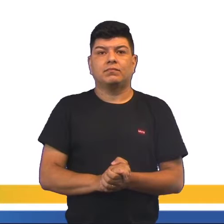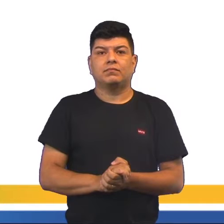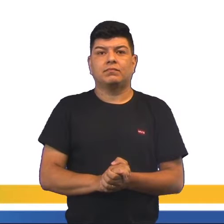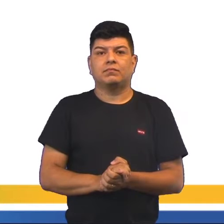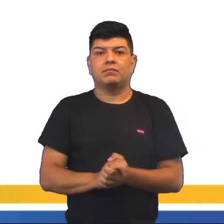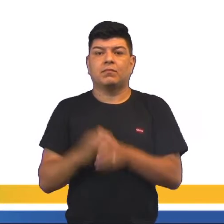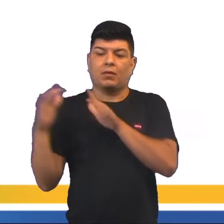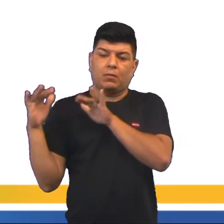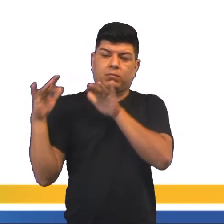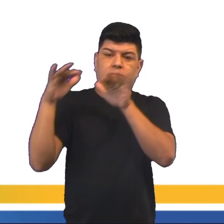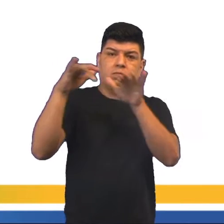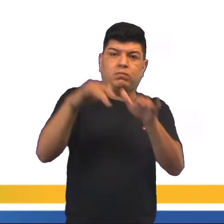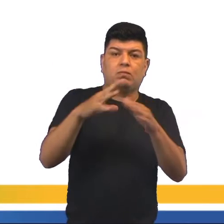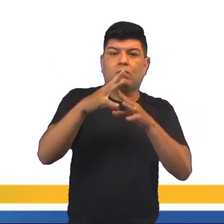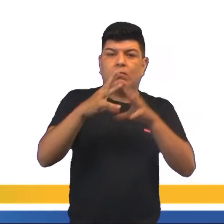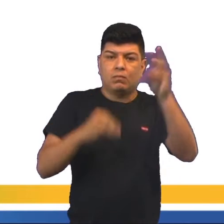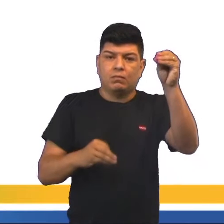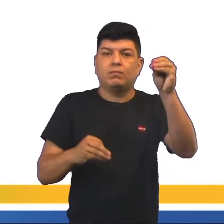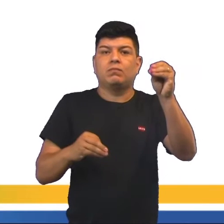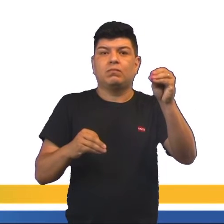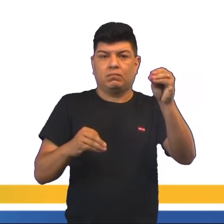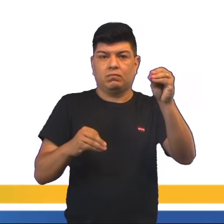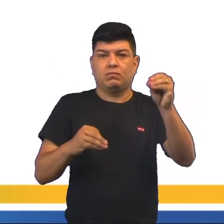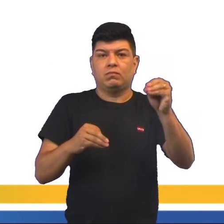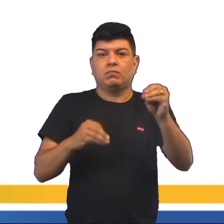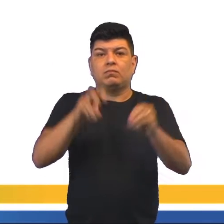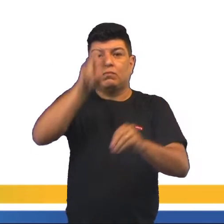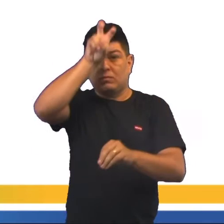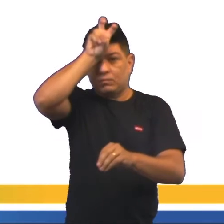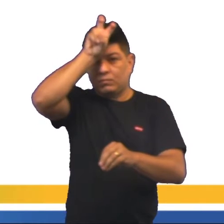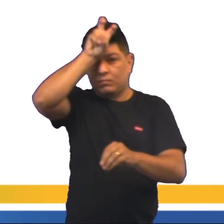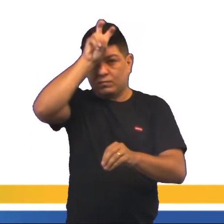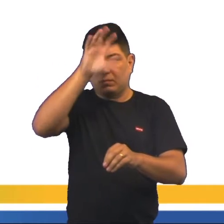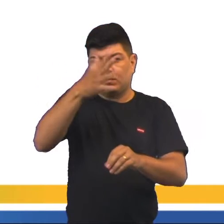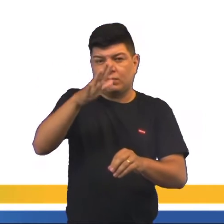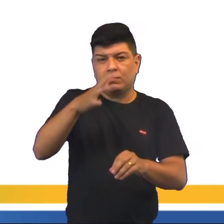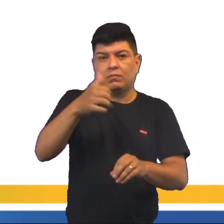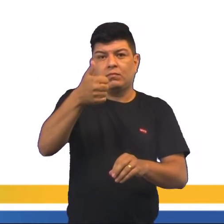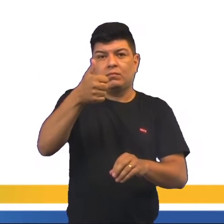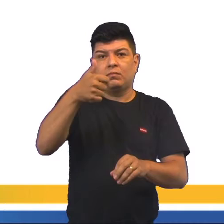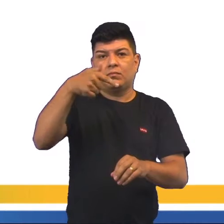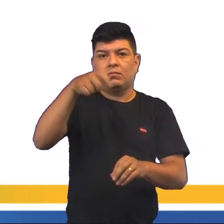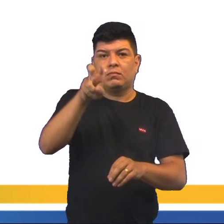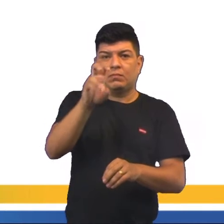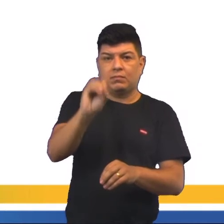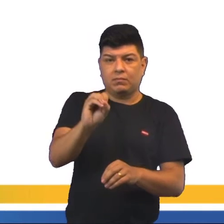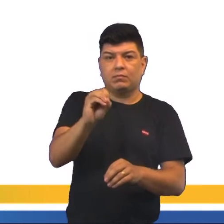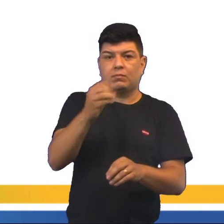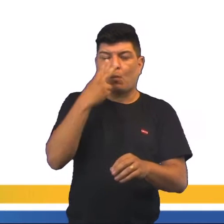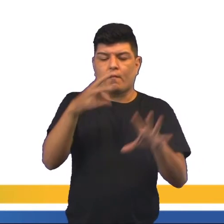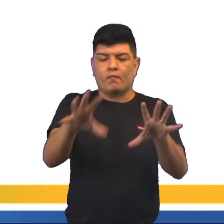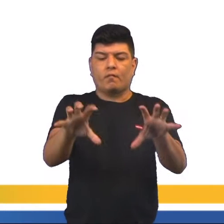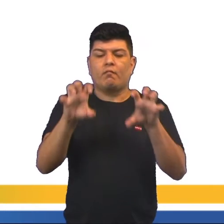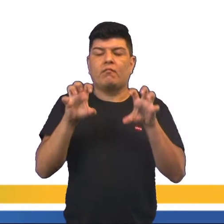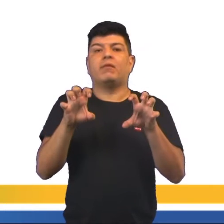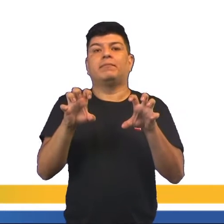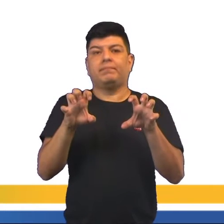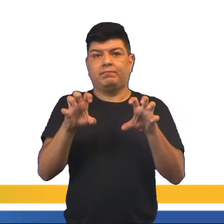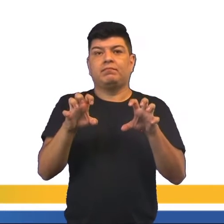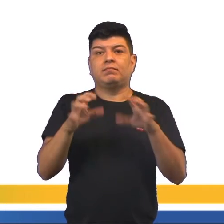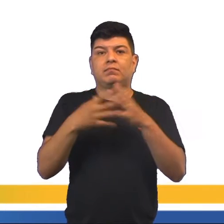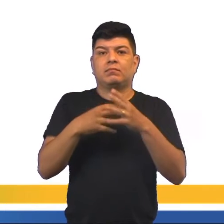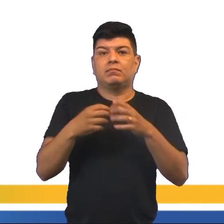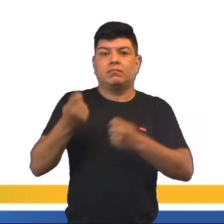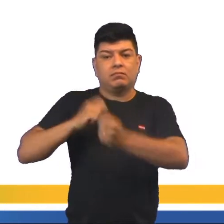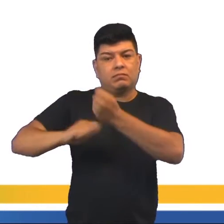A migração e fuga do Egito, né? Aproximadamente em 1750 a.C., uma grande seca desestabilizou a